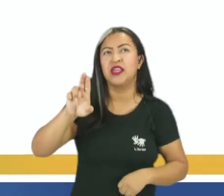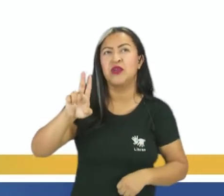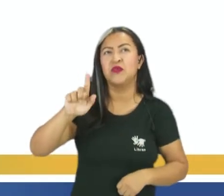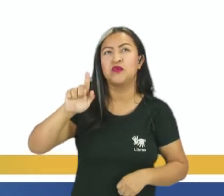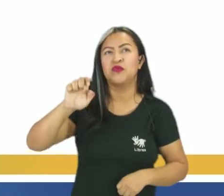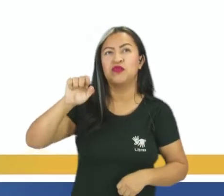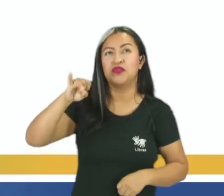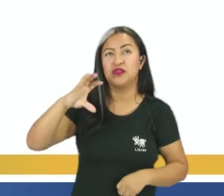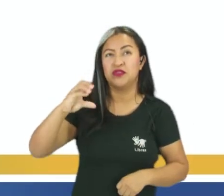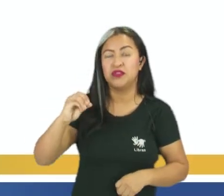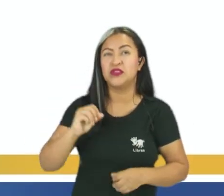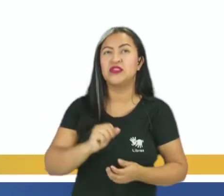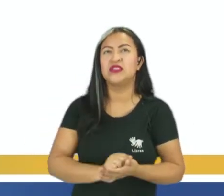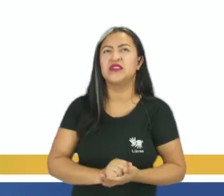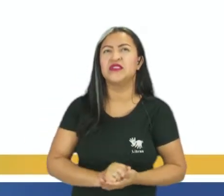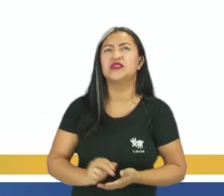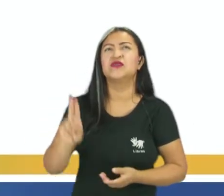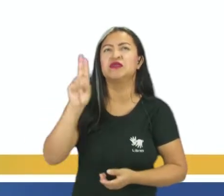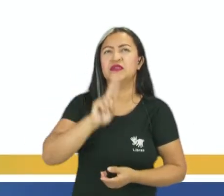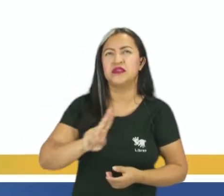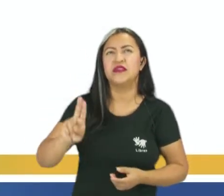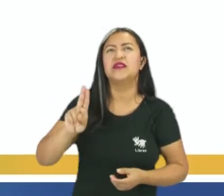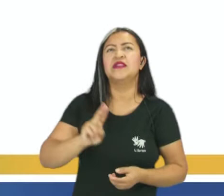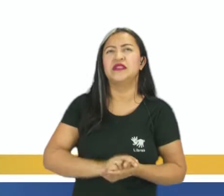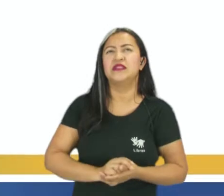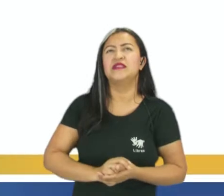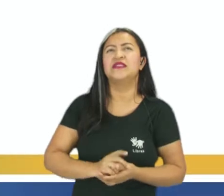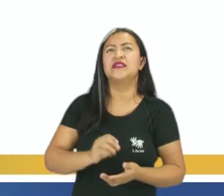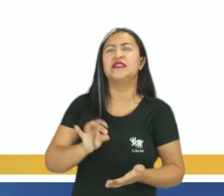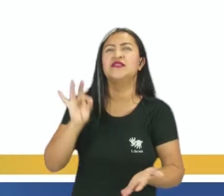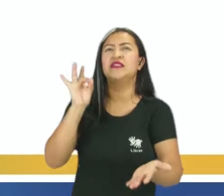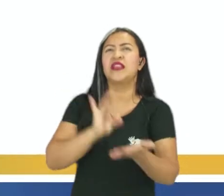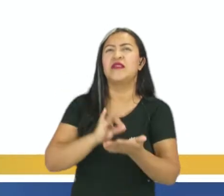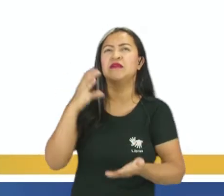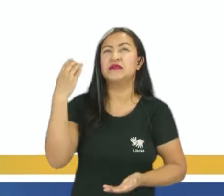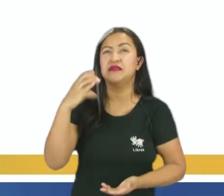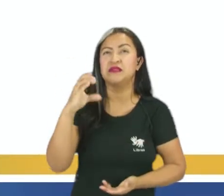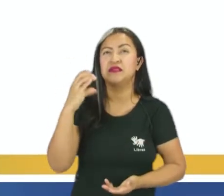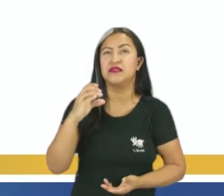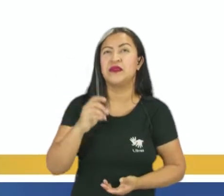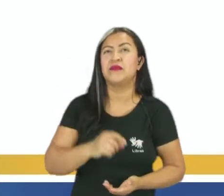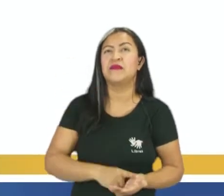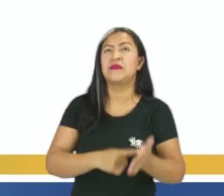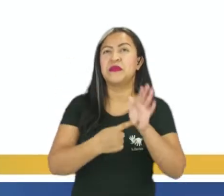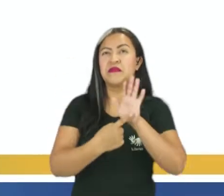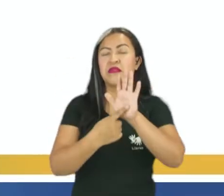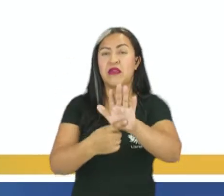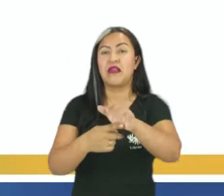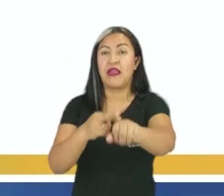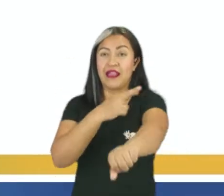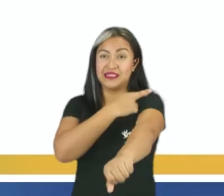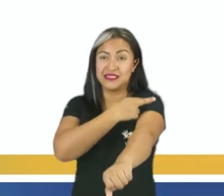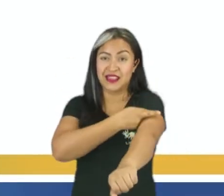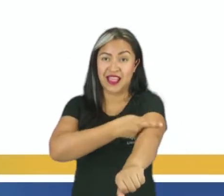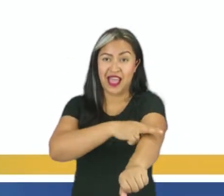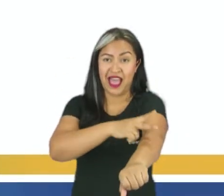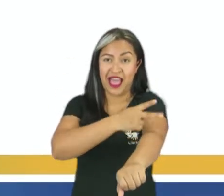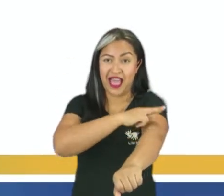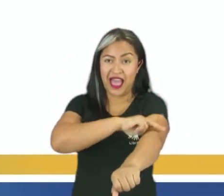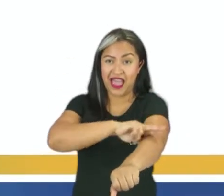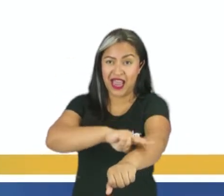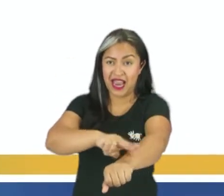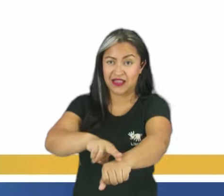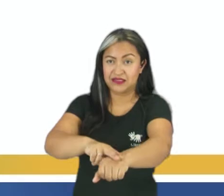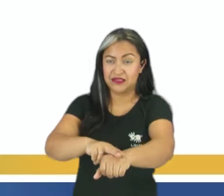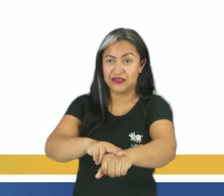higienistas utilizaram recursos validados pela ciência para definir as raças humanas em